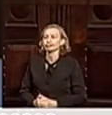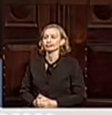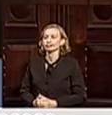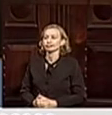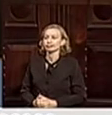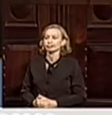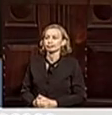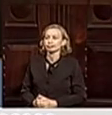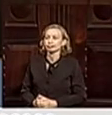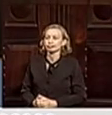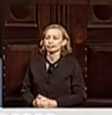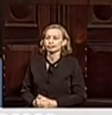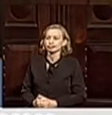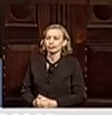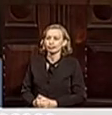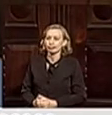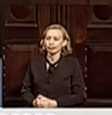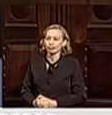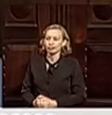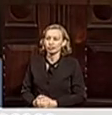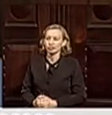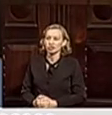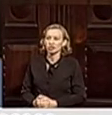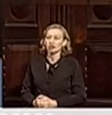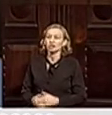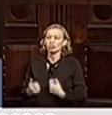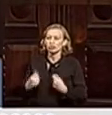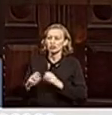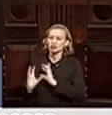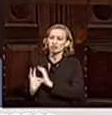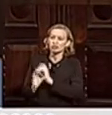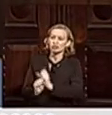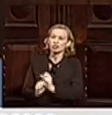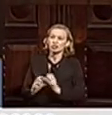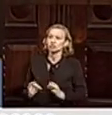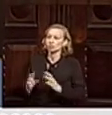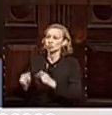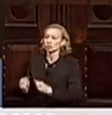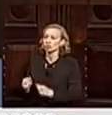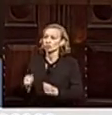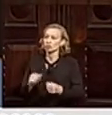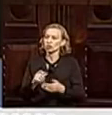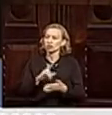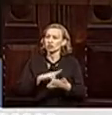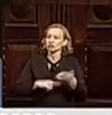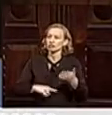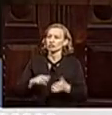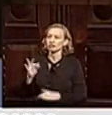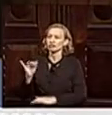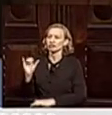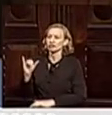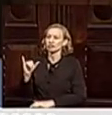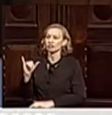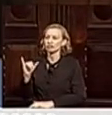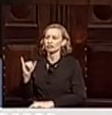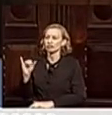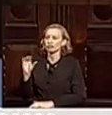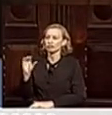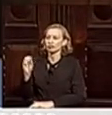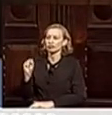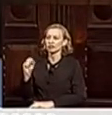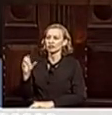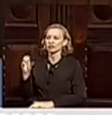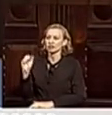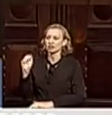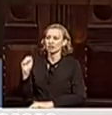uma ressaca dessa necessária revisão das isenções fiscais. Queremos que seja publicado e instalado